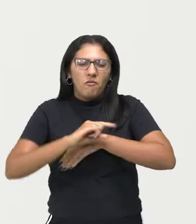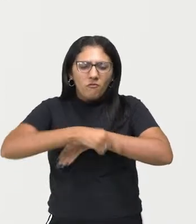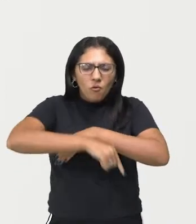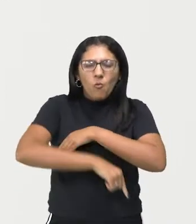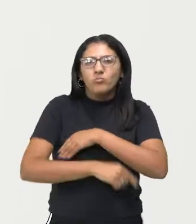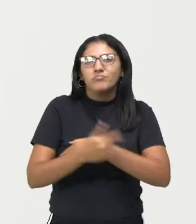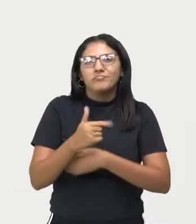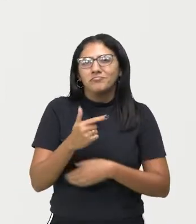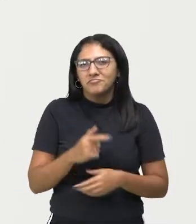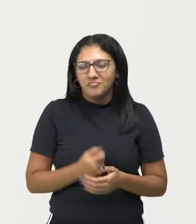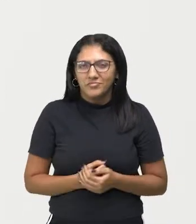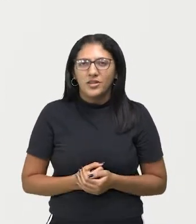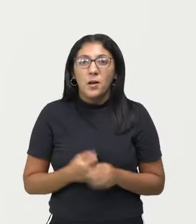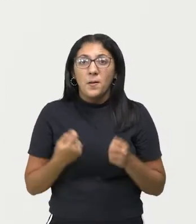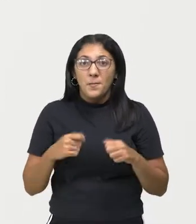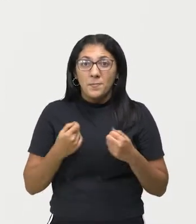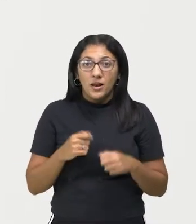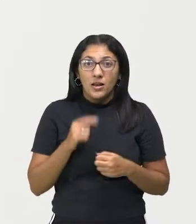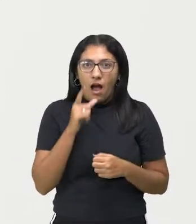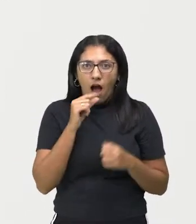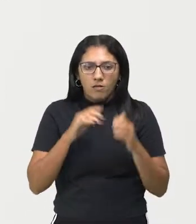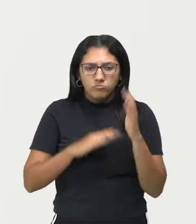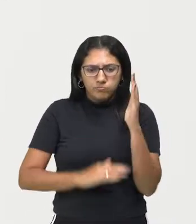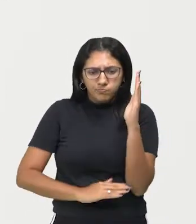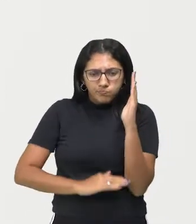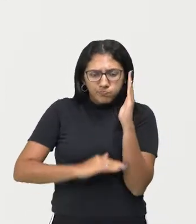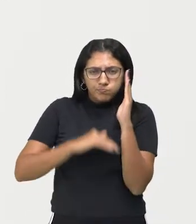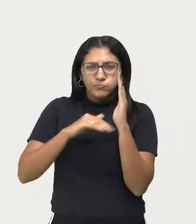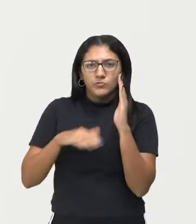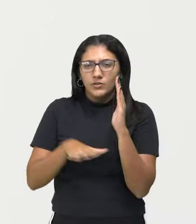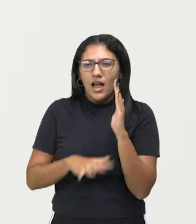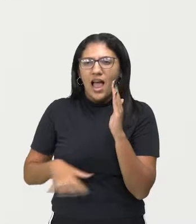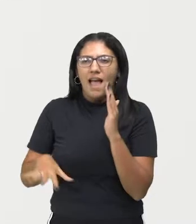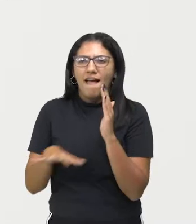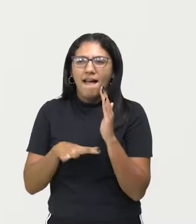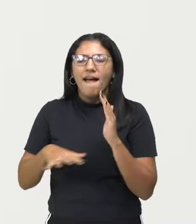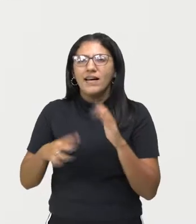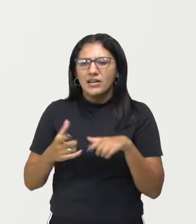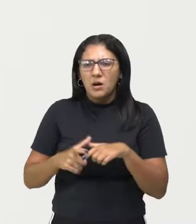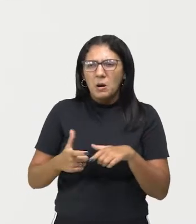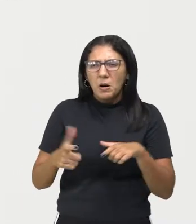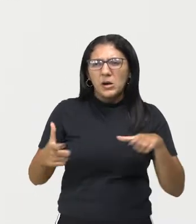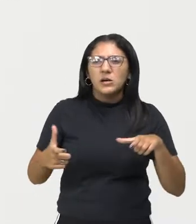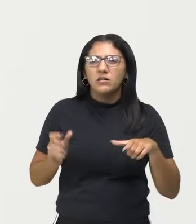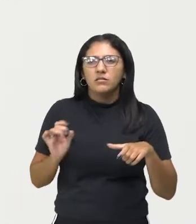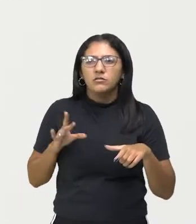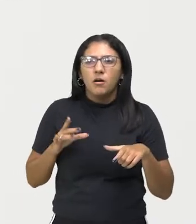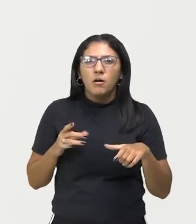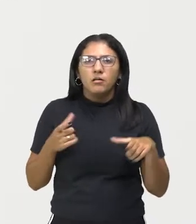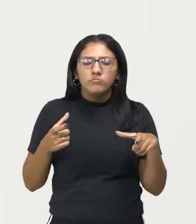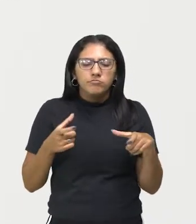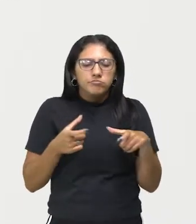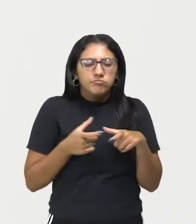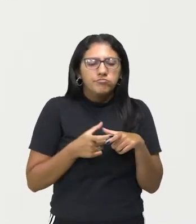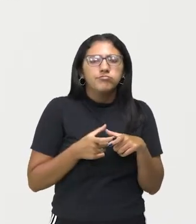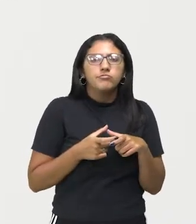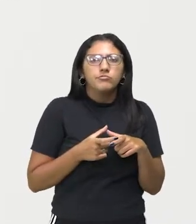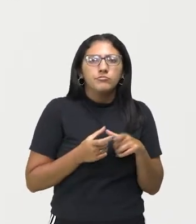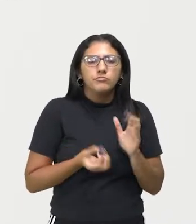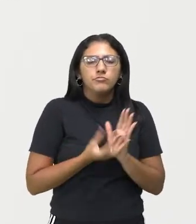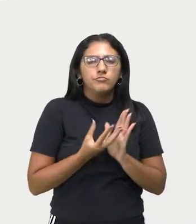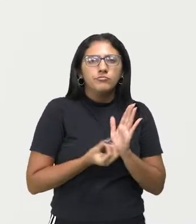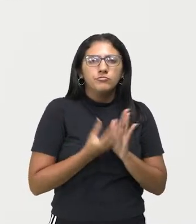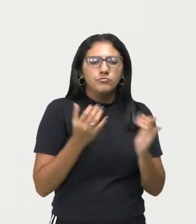usina hidrelétrica, precisaria inundar uma imensa área de solo para uma pequena eficiência de